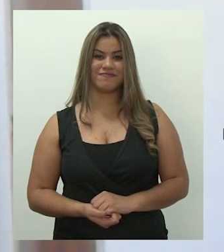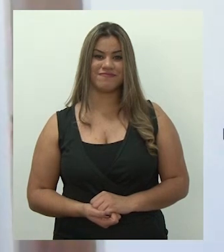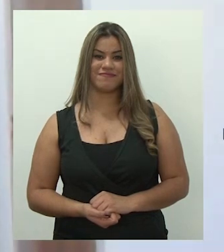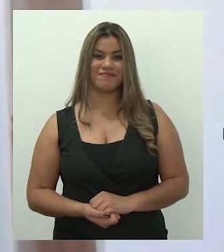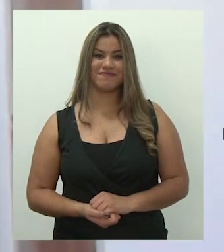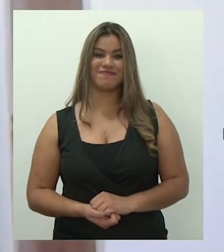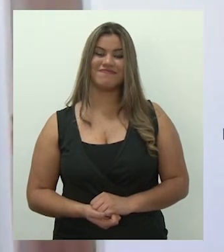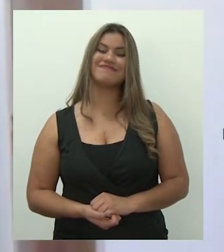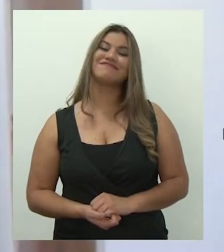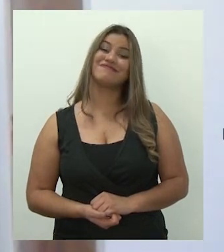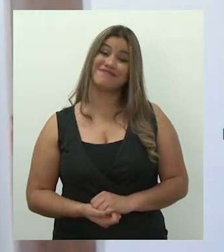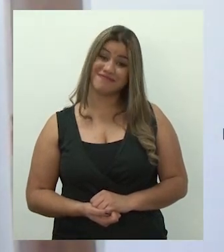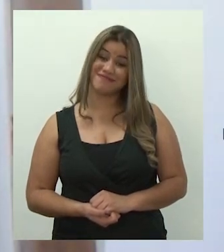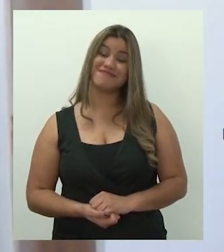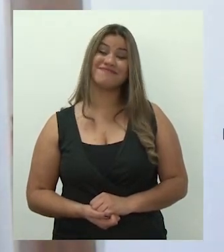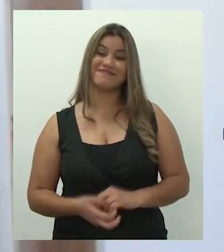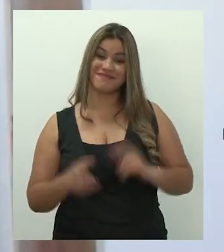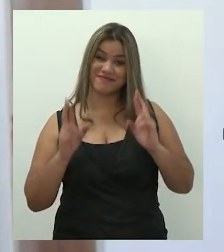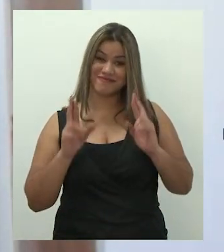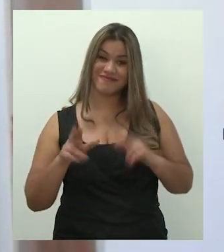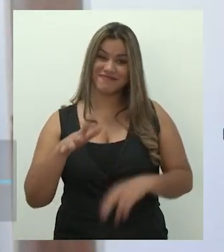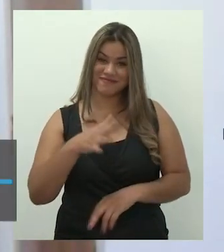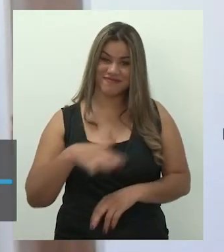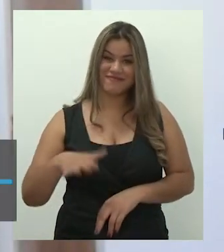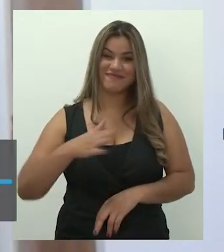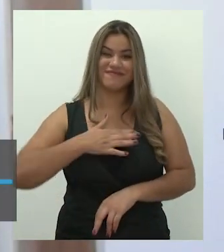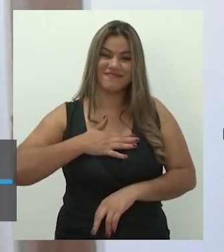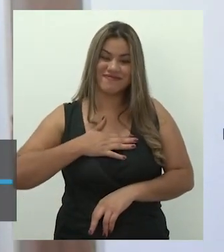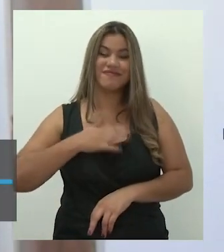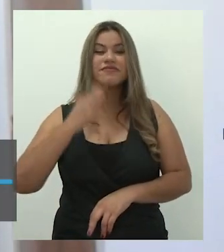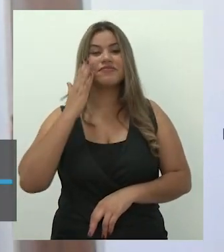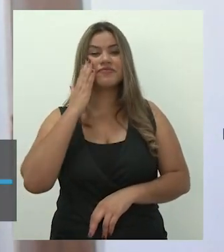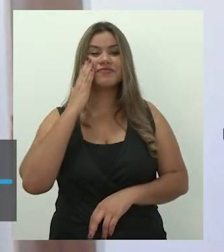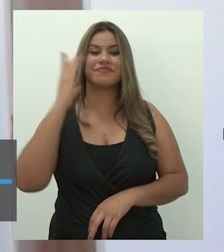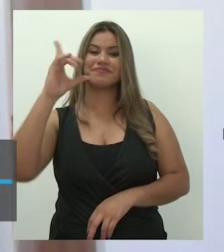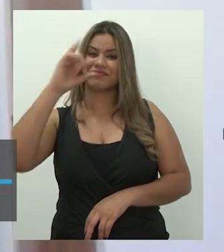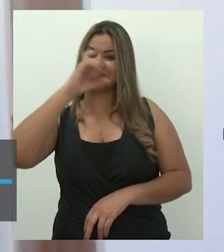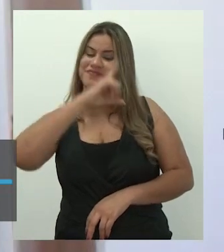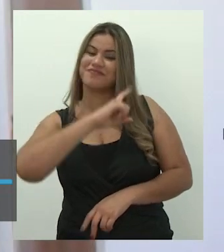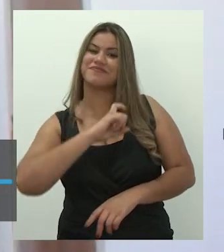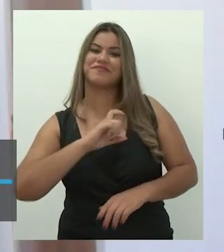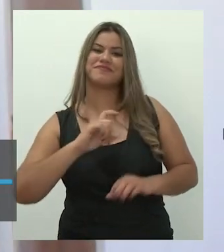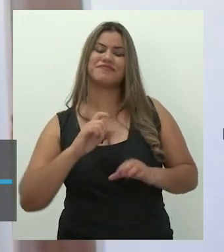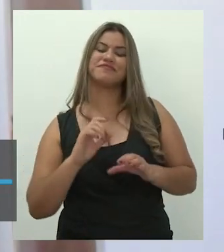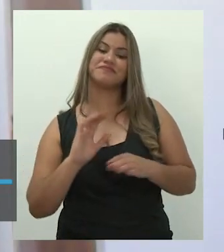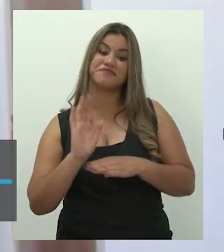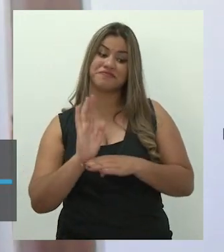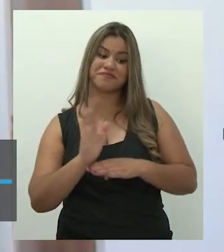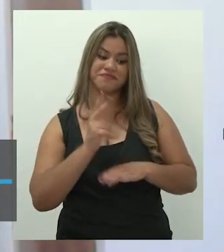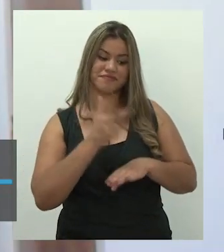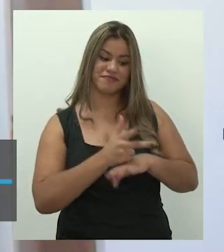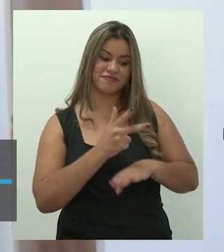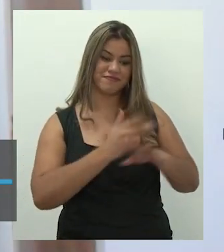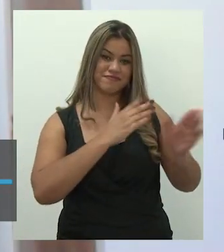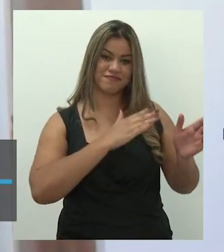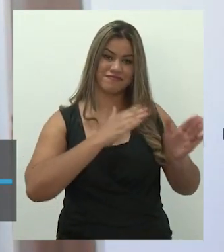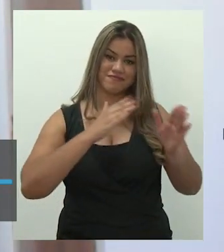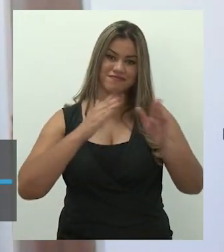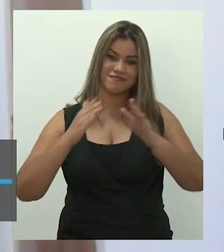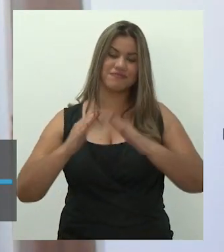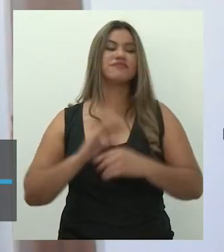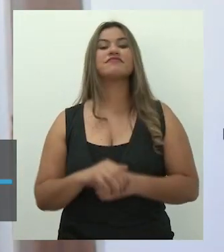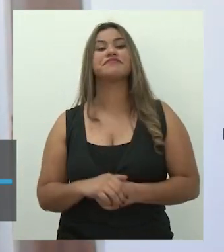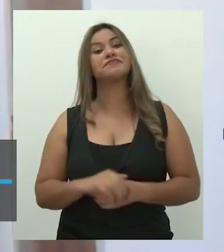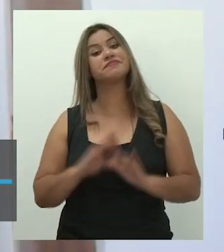Bom, gente, eu espero mesmo que vocês tenham gostado. Eu sei que é um pouco difícil acompanhar o vídeo, mas a intenção nossa é